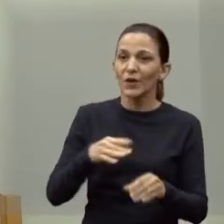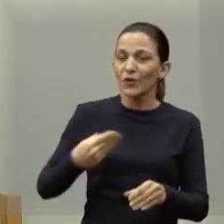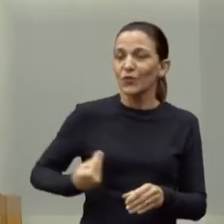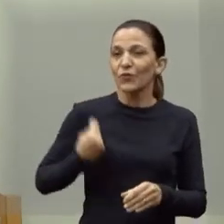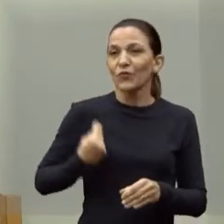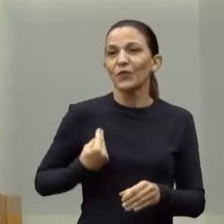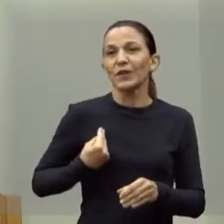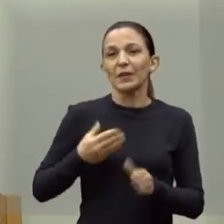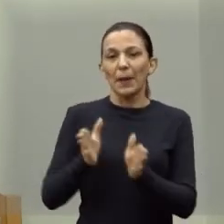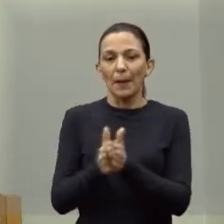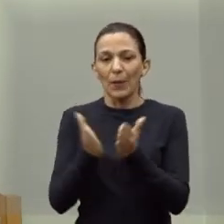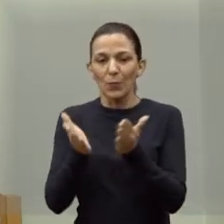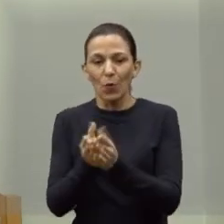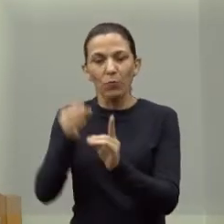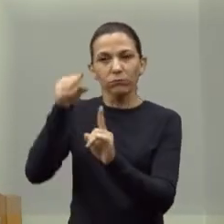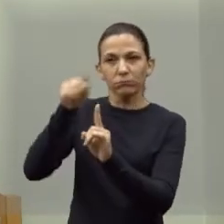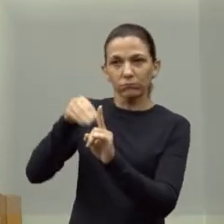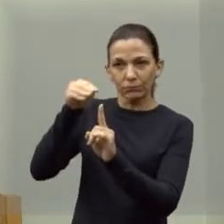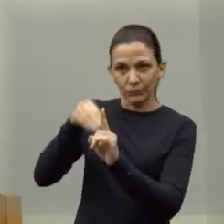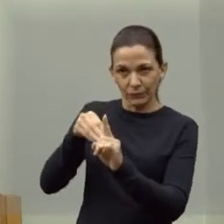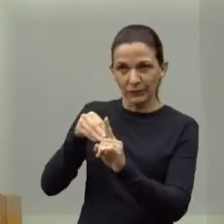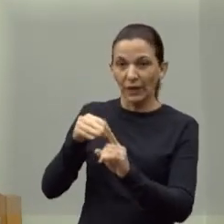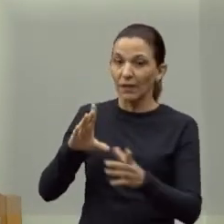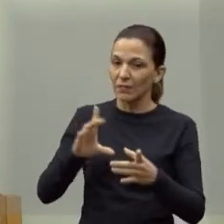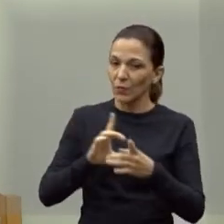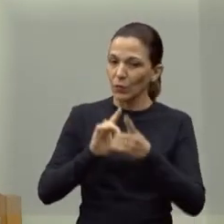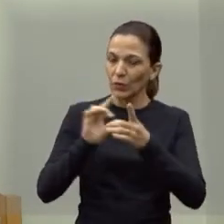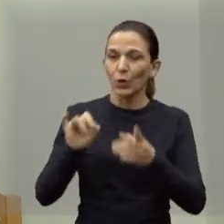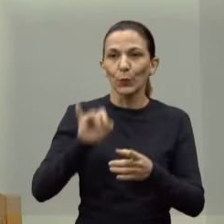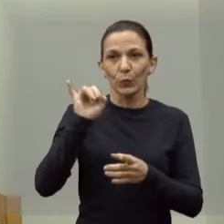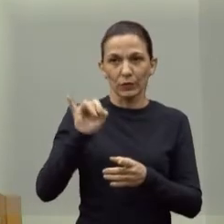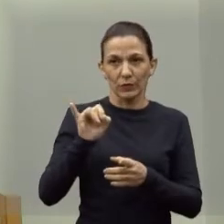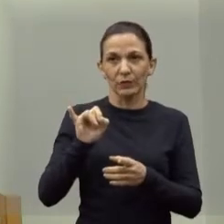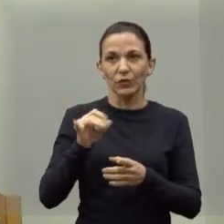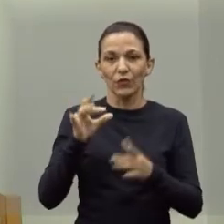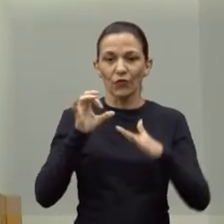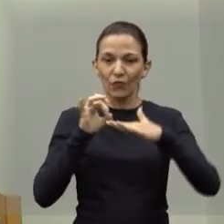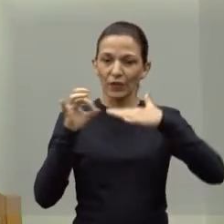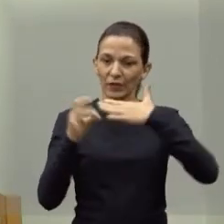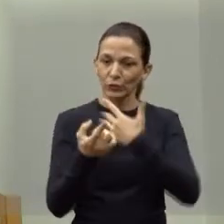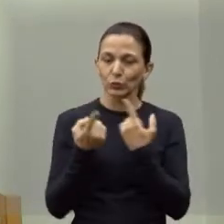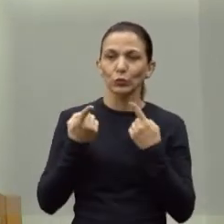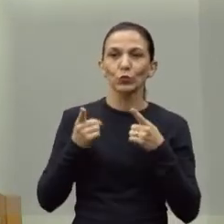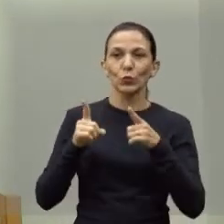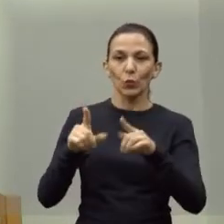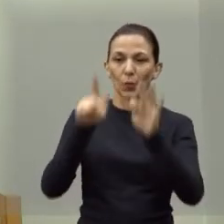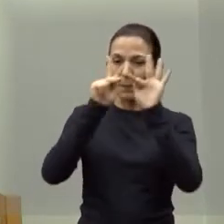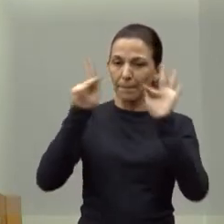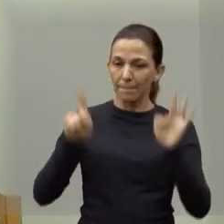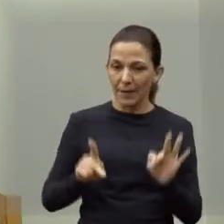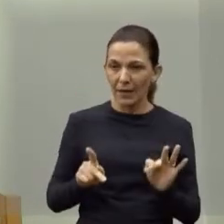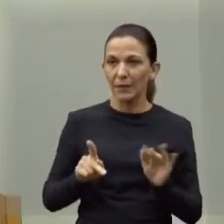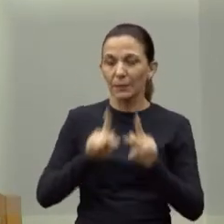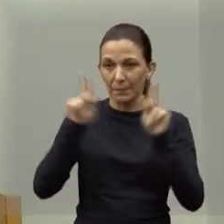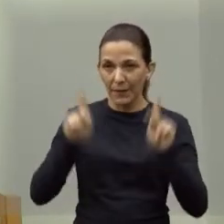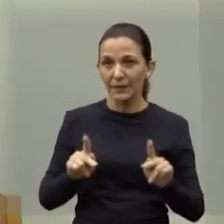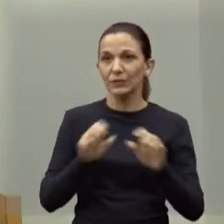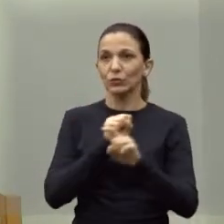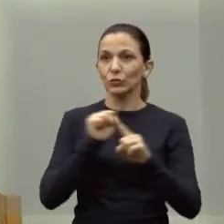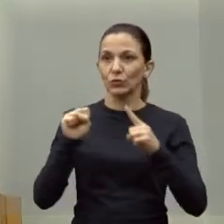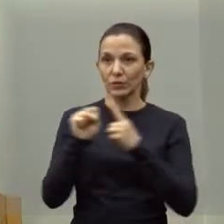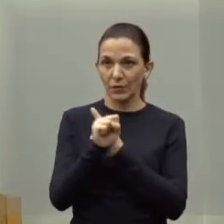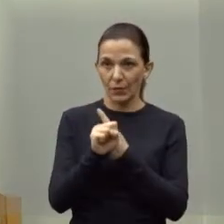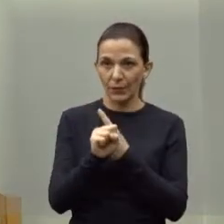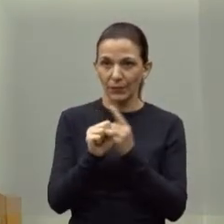a CNBB também ressalta a importância da democracia do combate às fake News e da Paz social todos estão